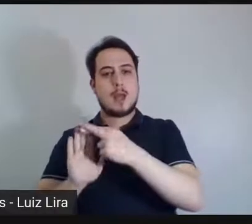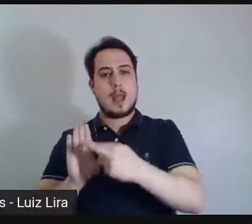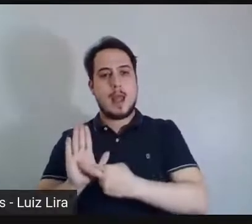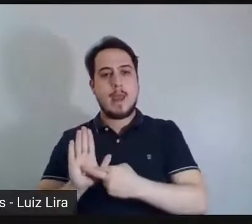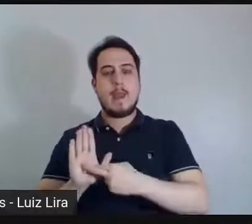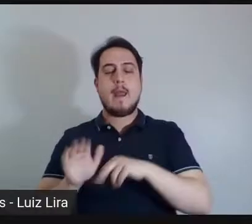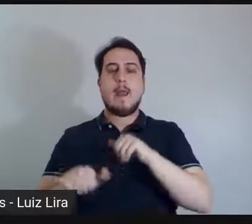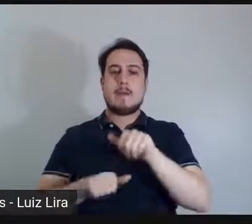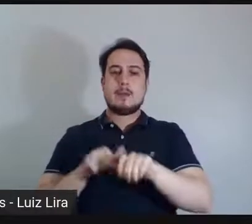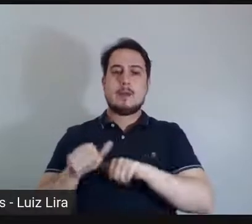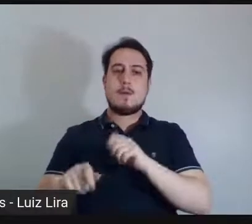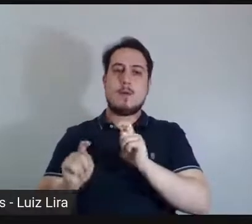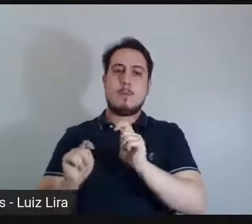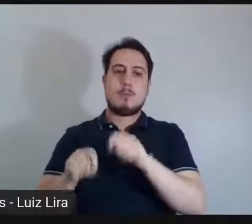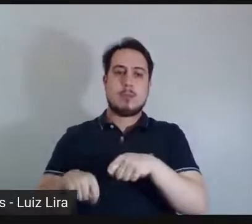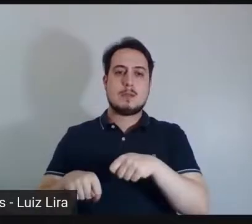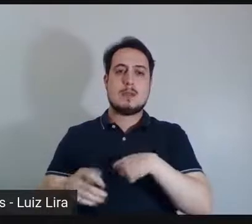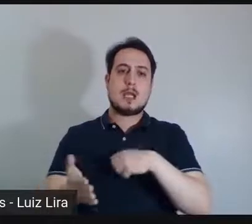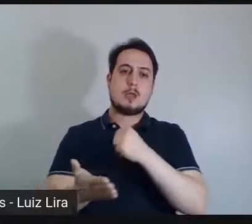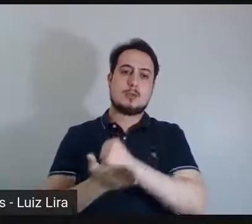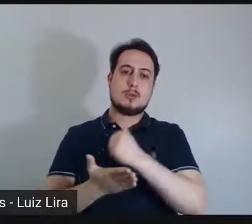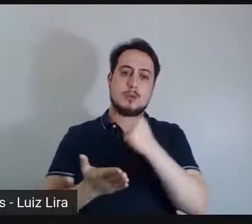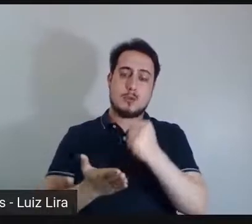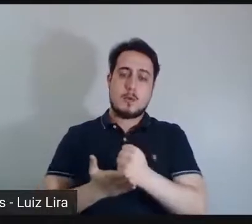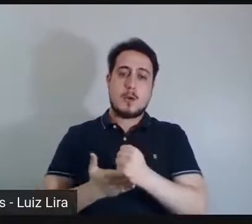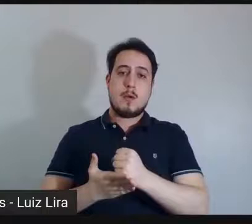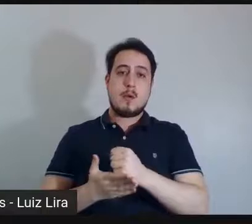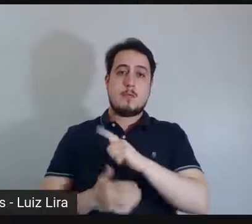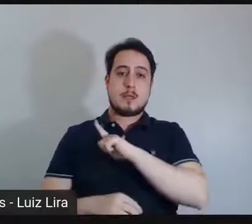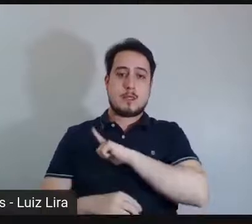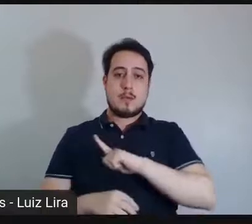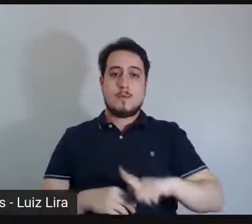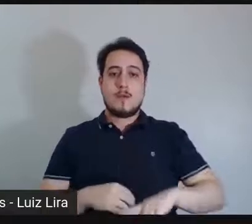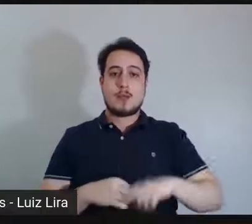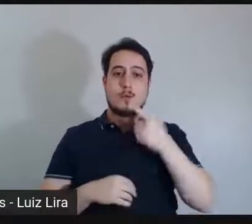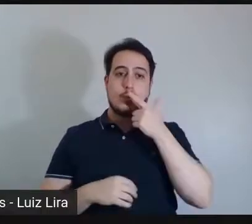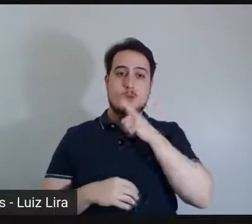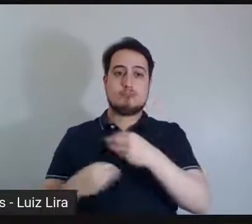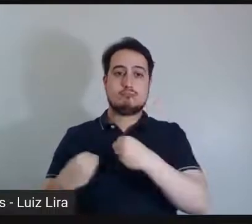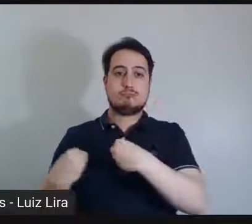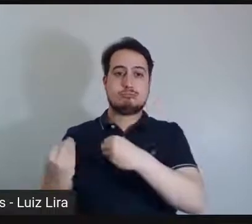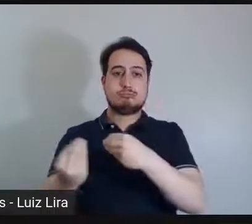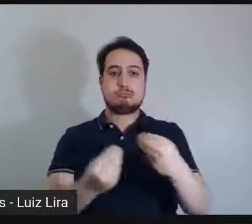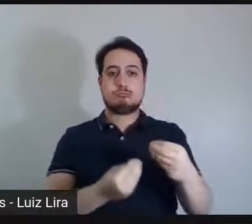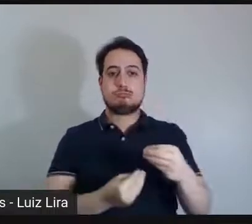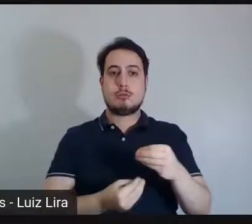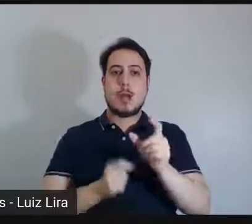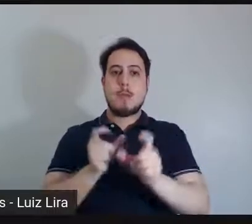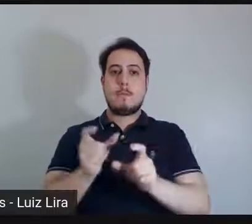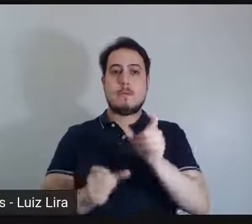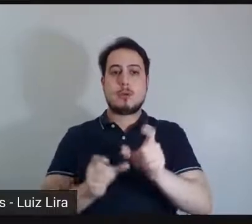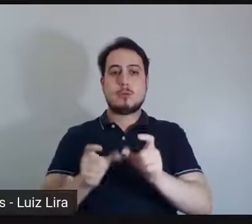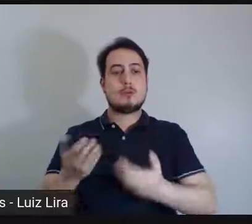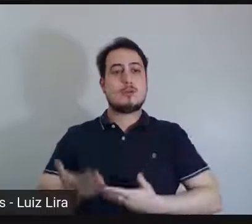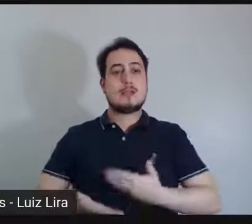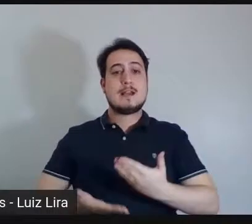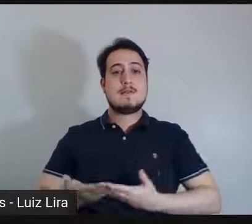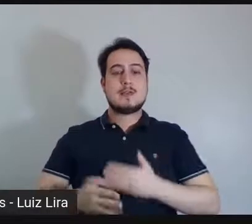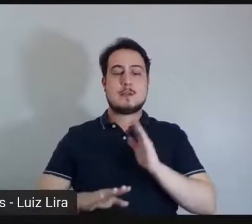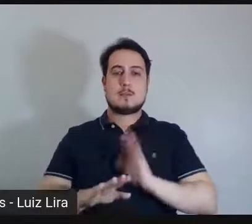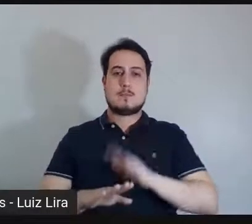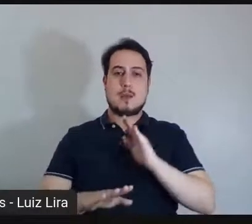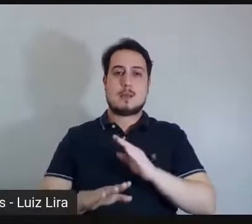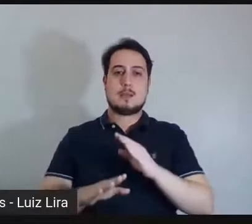as possibilidades de contratação para que o governo pudesse entregar os produtos, os bens, os serviços mais céleres, em